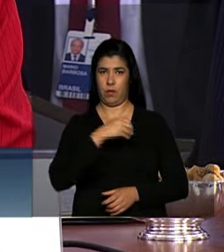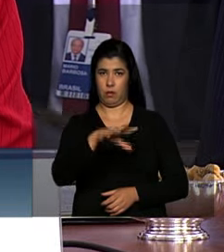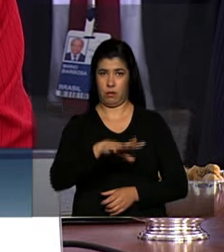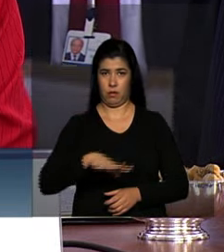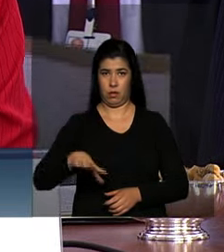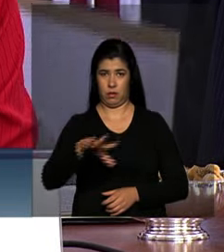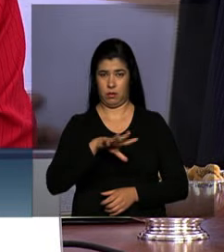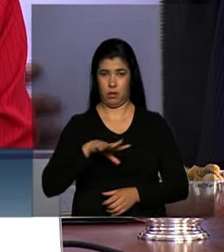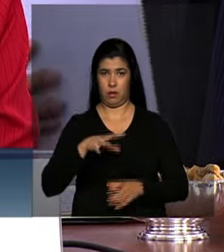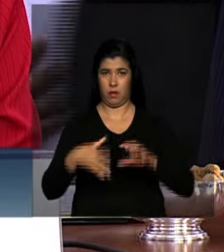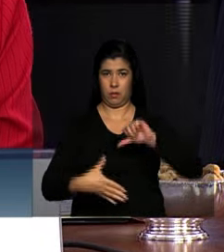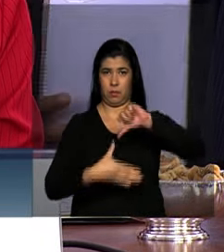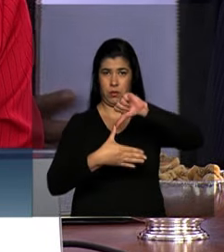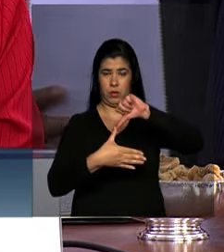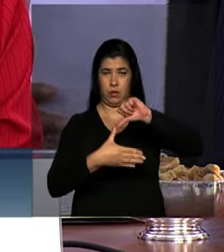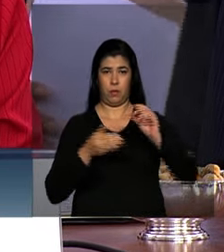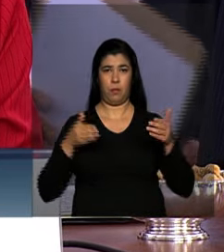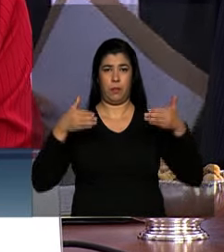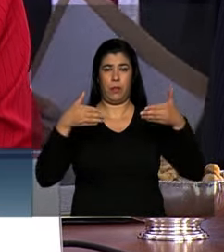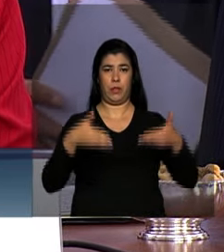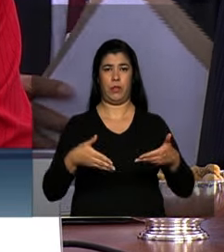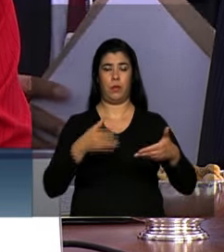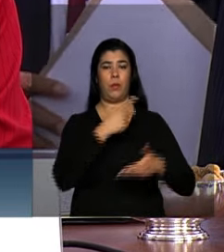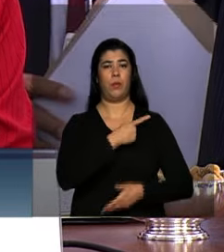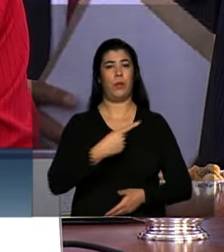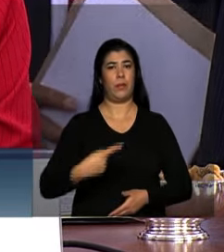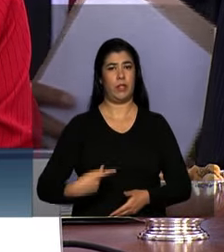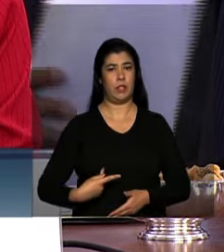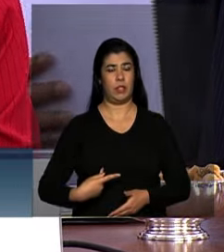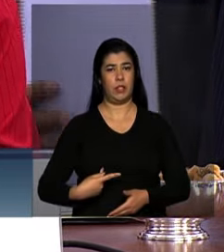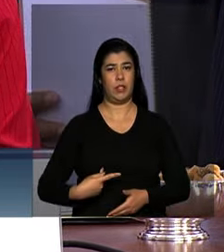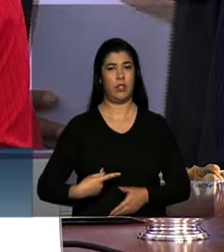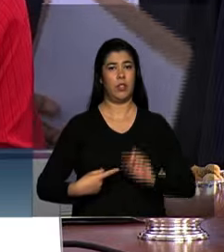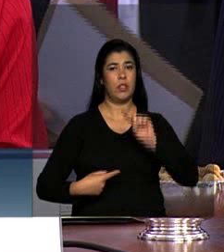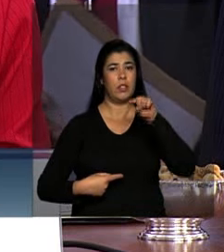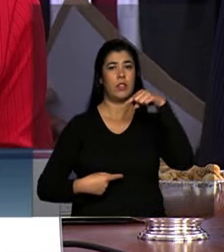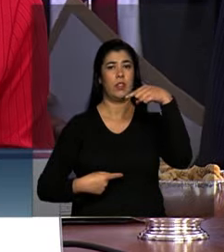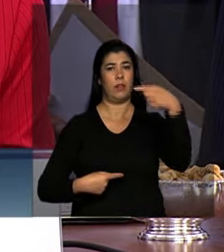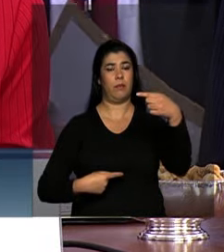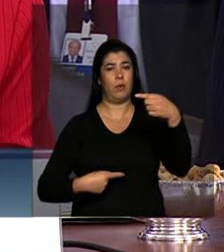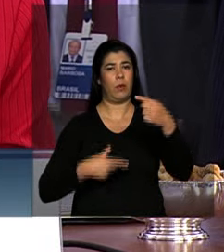participou como presidente e depois como exilado